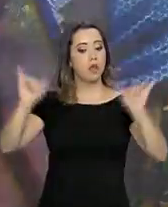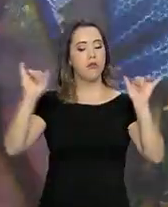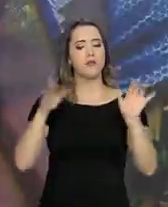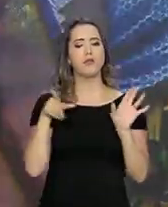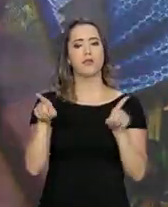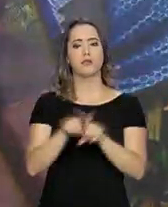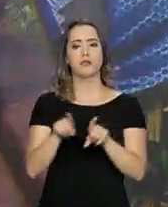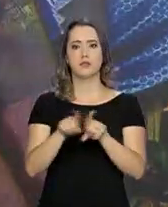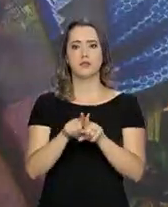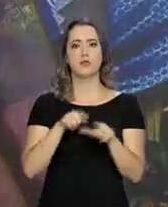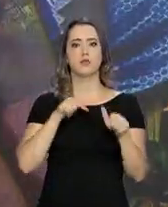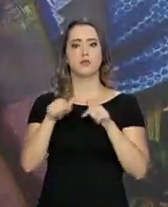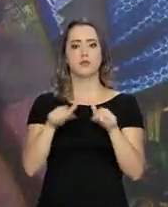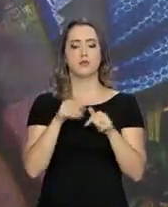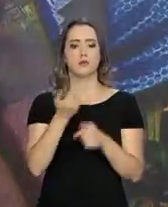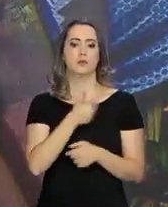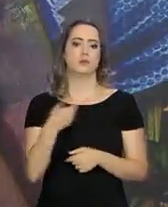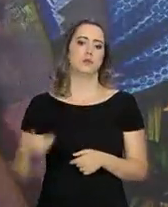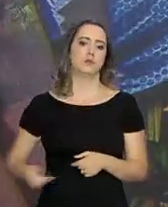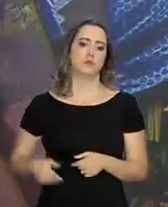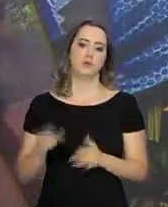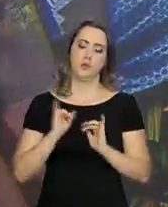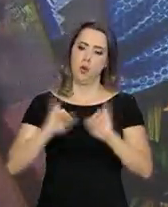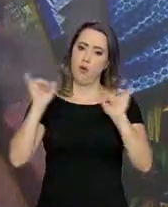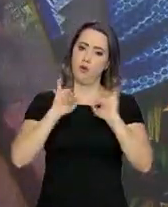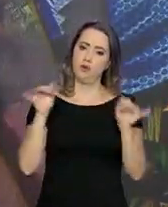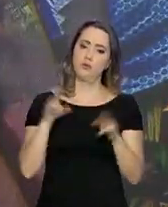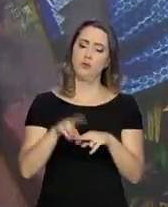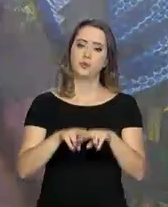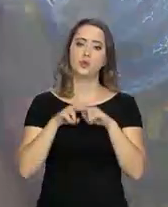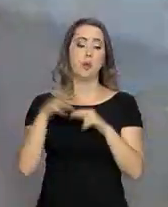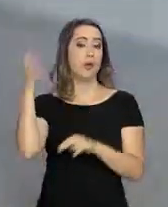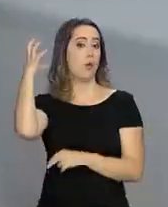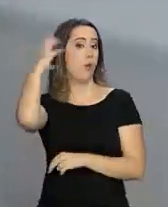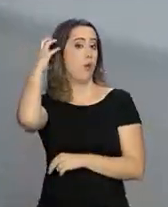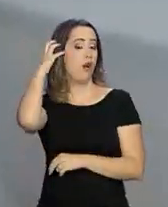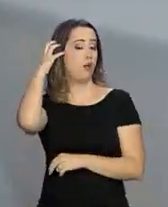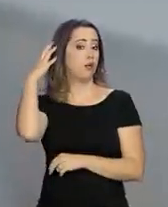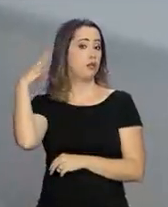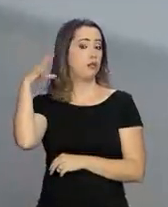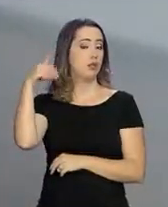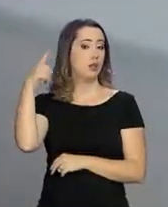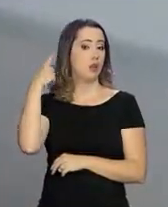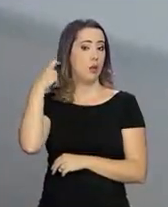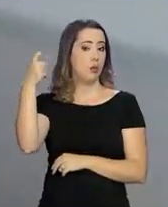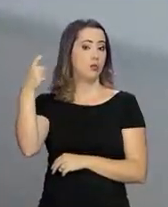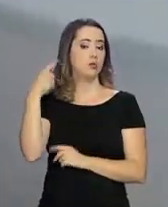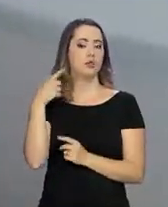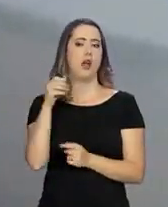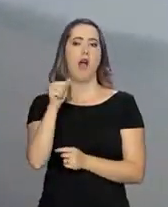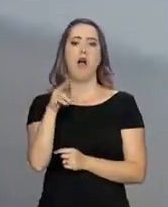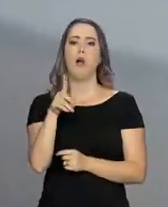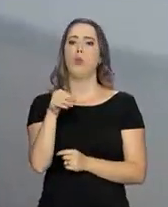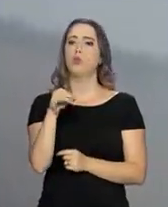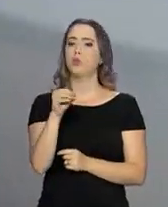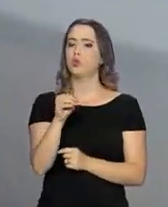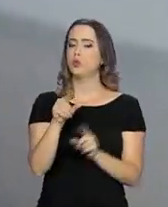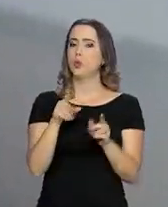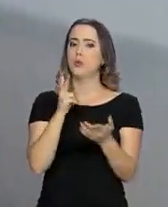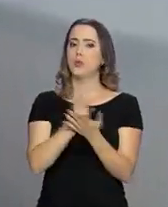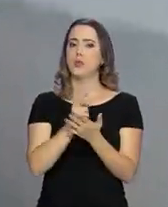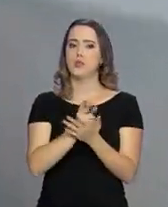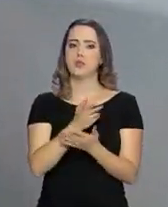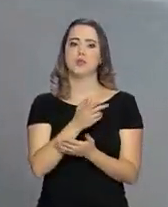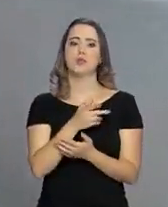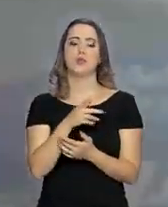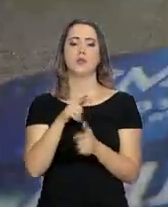e publicizar os atos oficiais. Disponibilizando por meio de áudio os mesmos atos governamentais